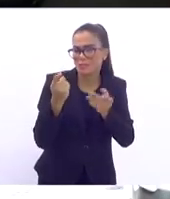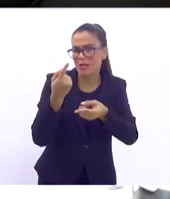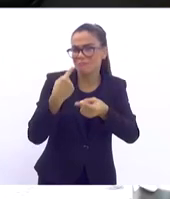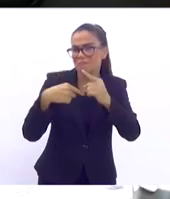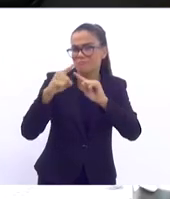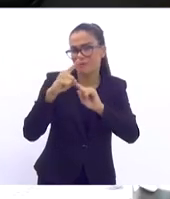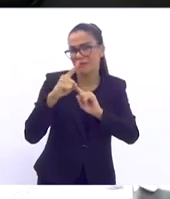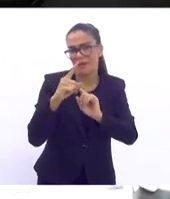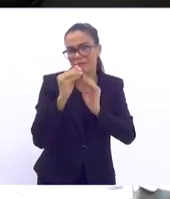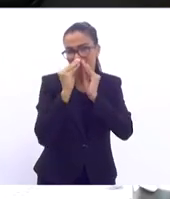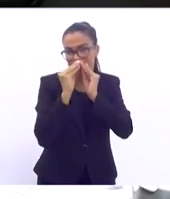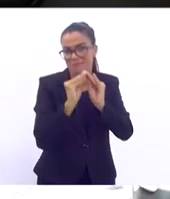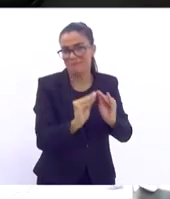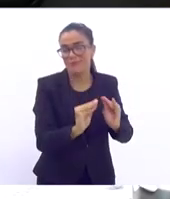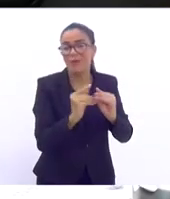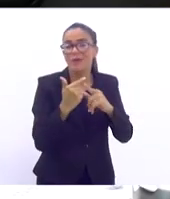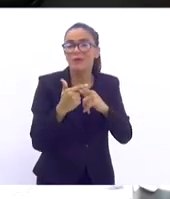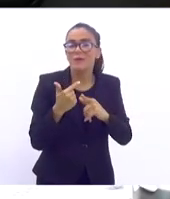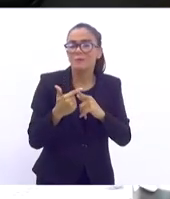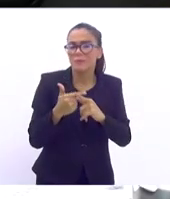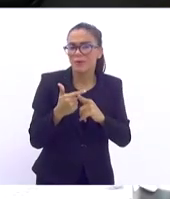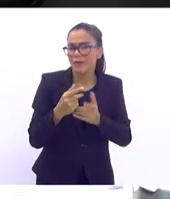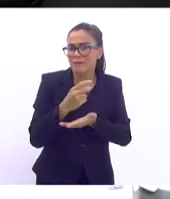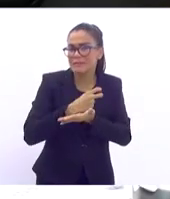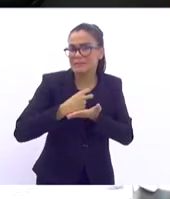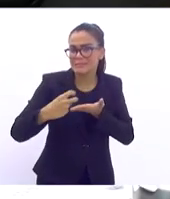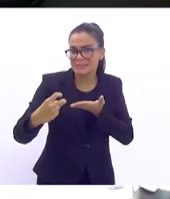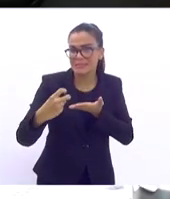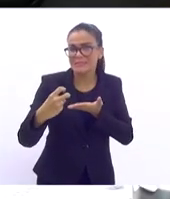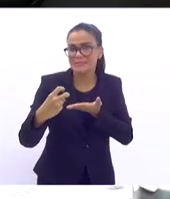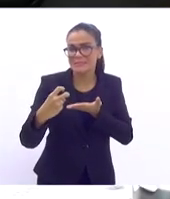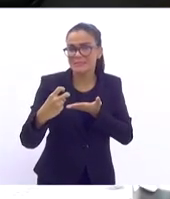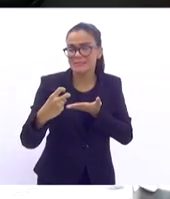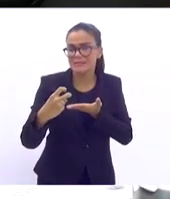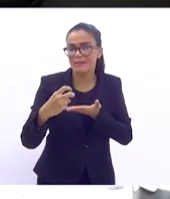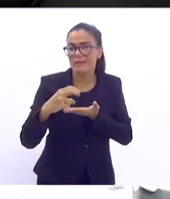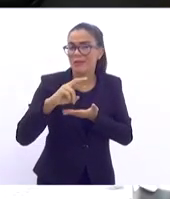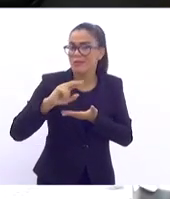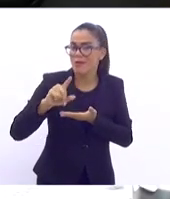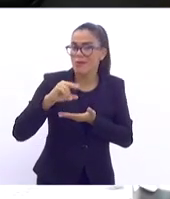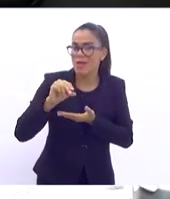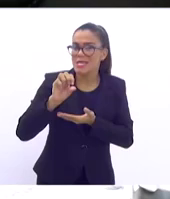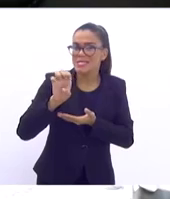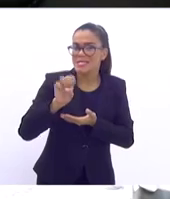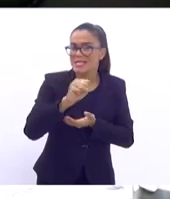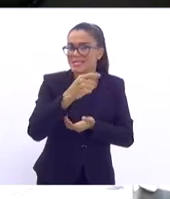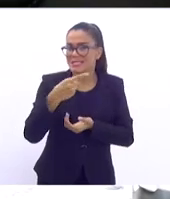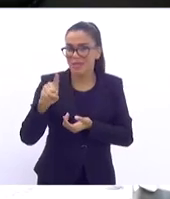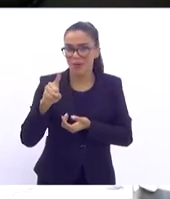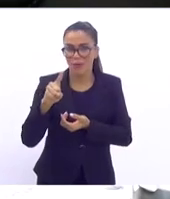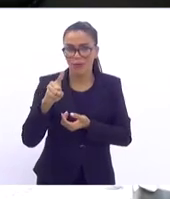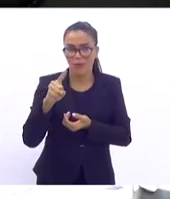tô rejeitando porque se eu não extintas né não na sessão